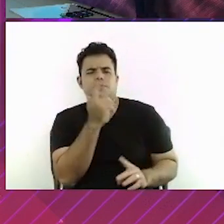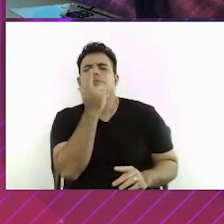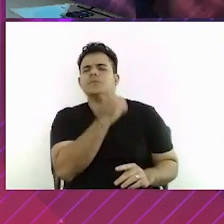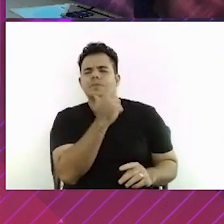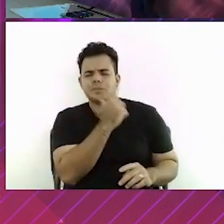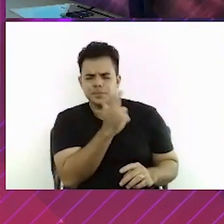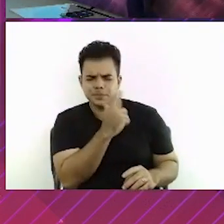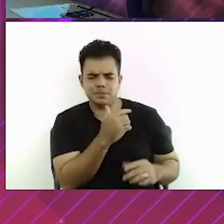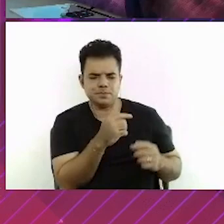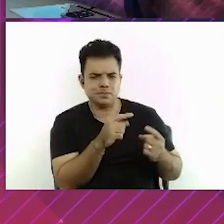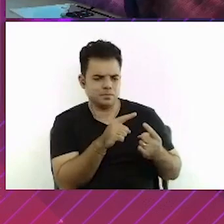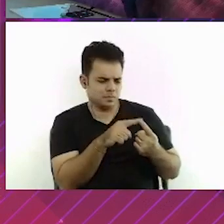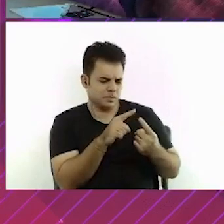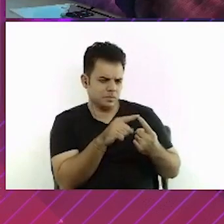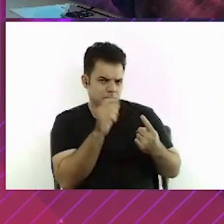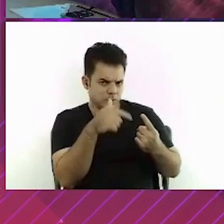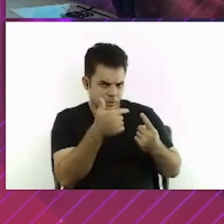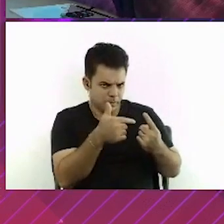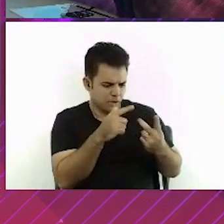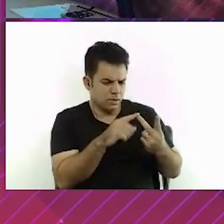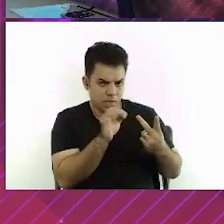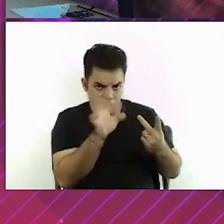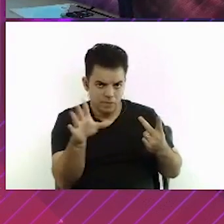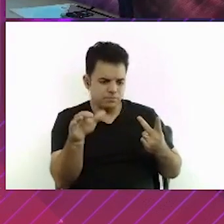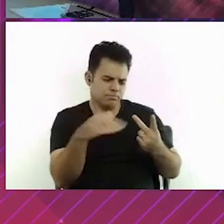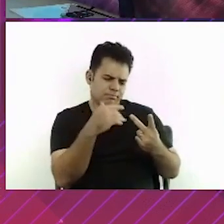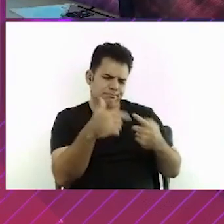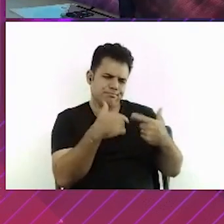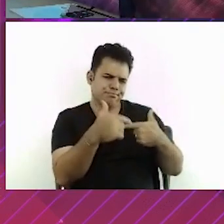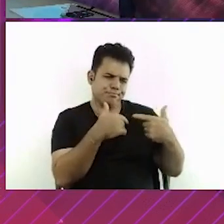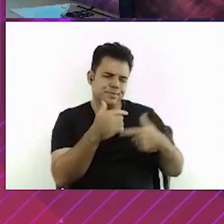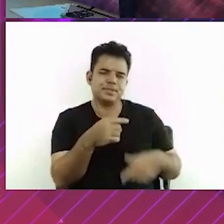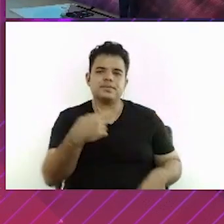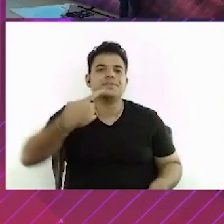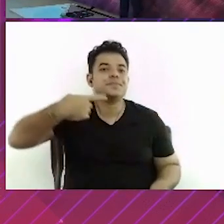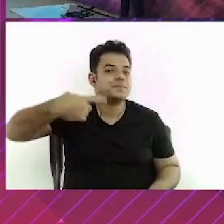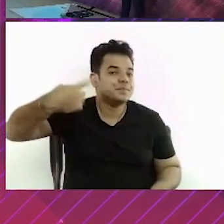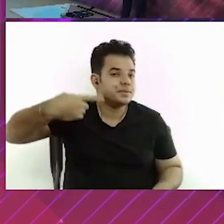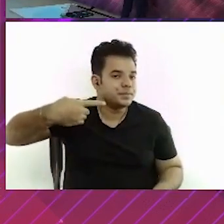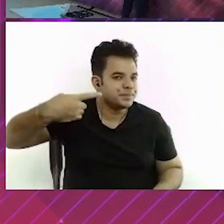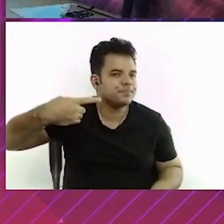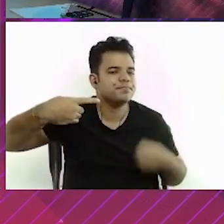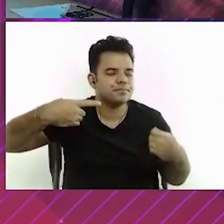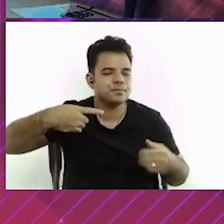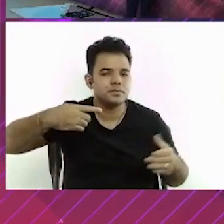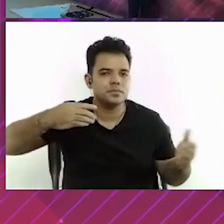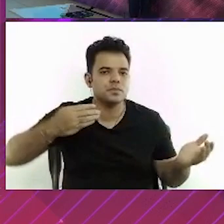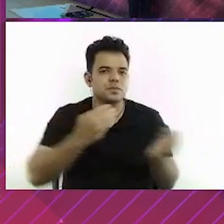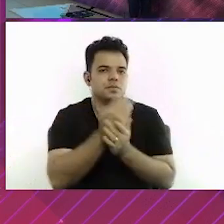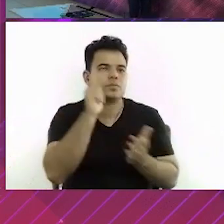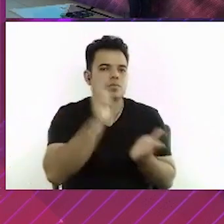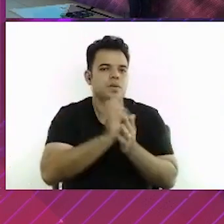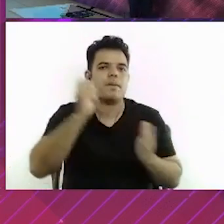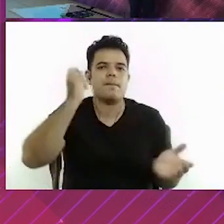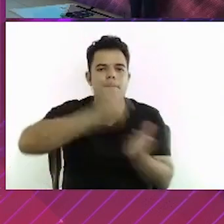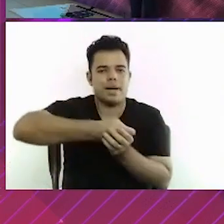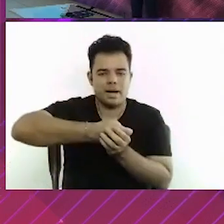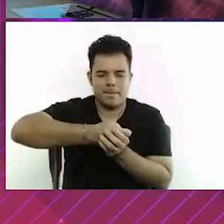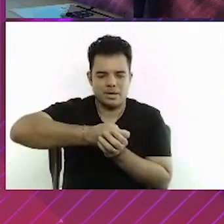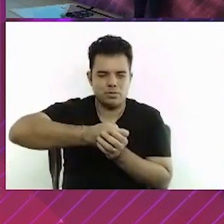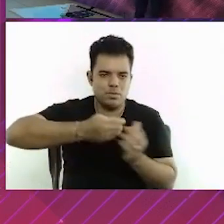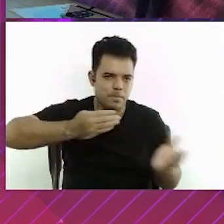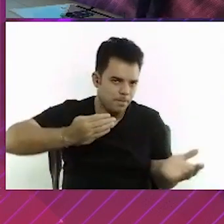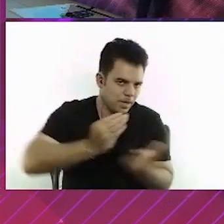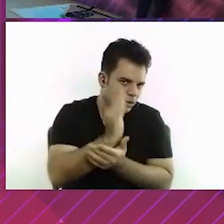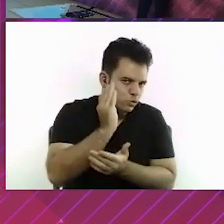começa a processar. Digamos que o primeiro passo seja a confirmação do pagamento, verificar se o pagamento se